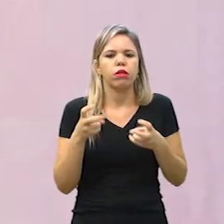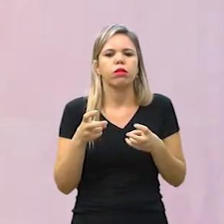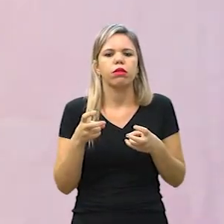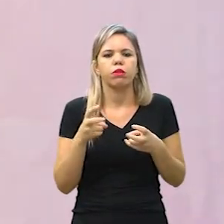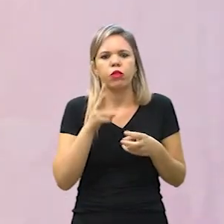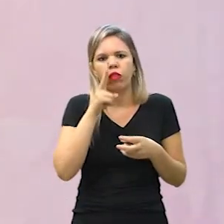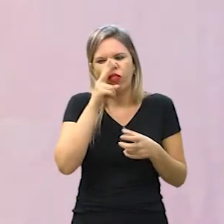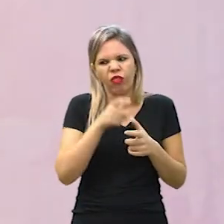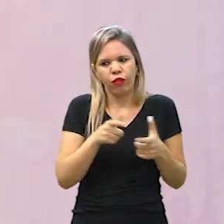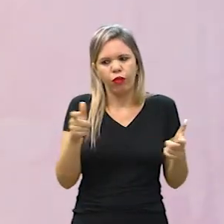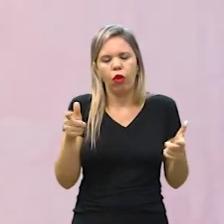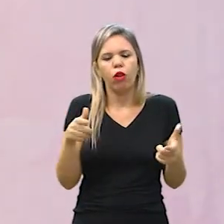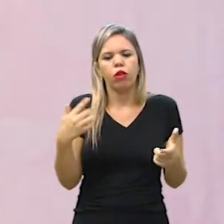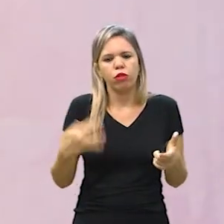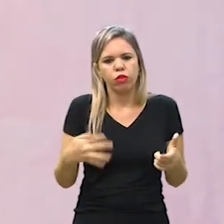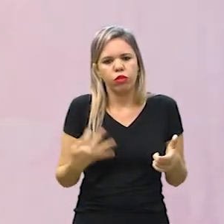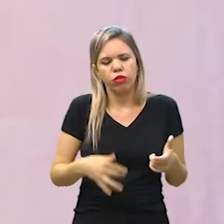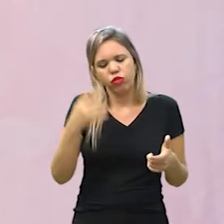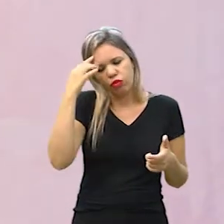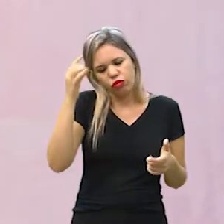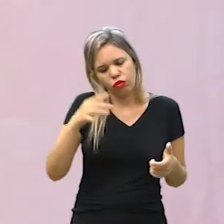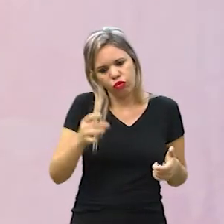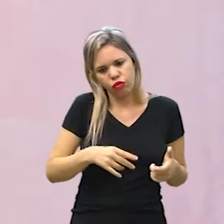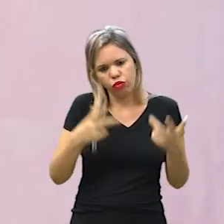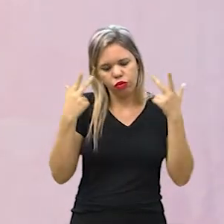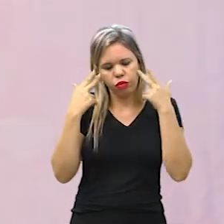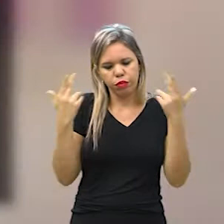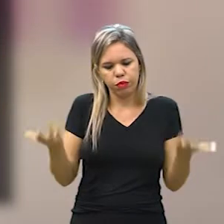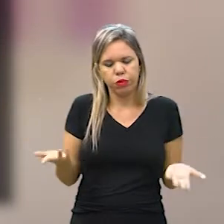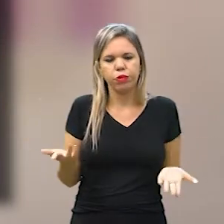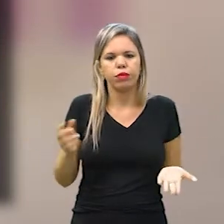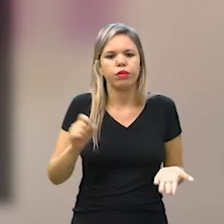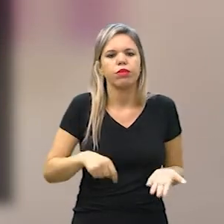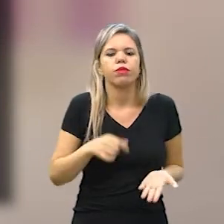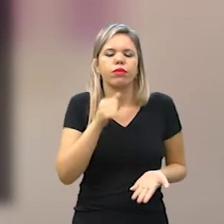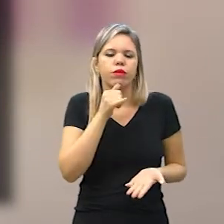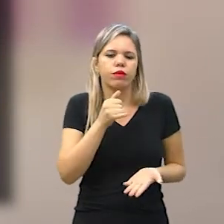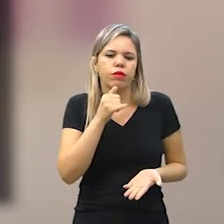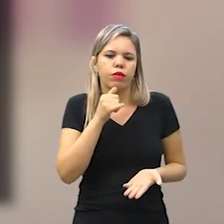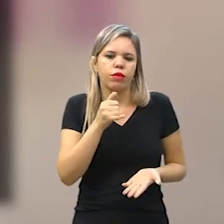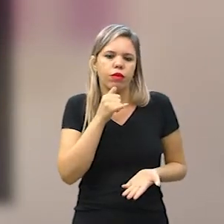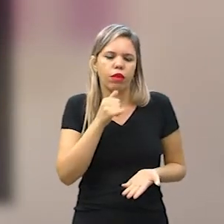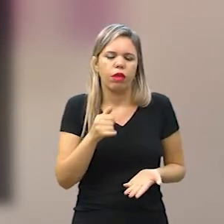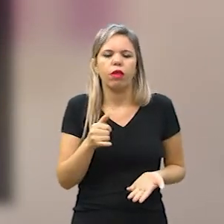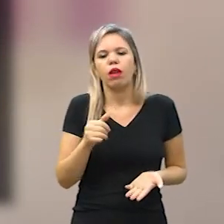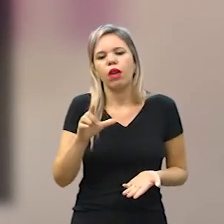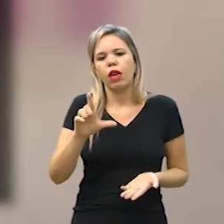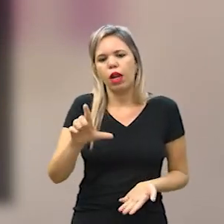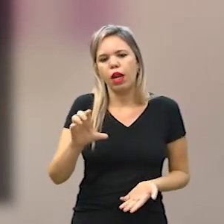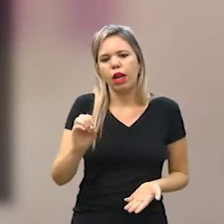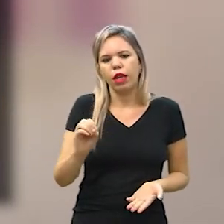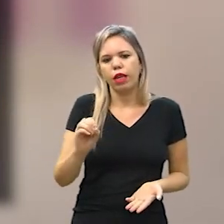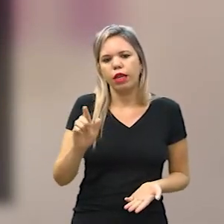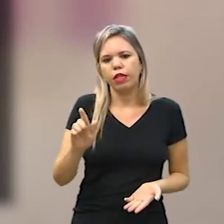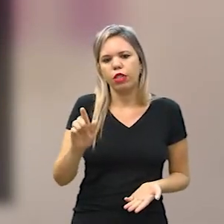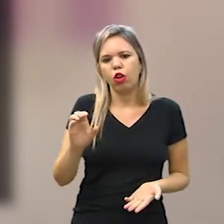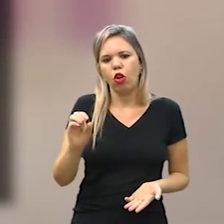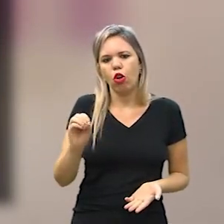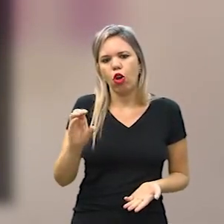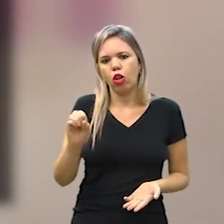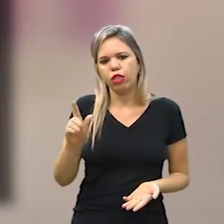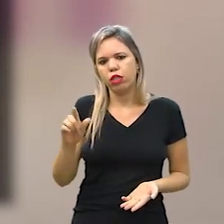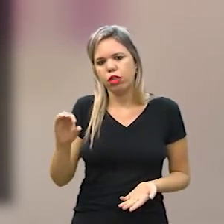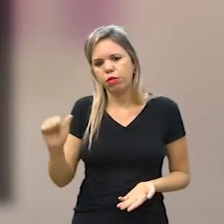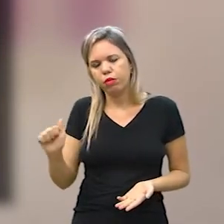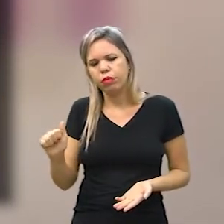os sintomas são mais intensos do que uma dor de cabeça comum. Sim, e no caso da meningococcemia, às vezes você